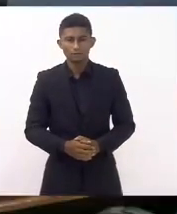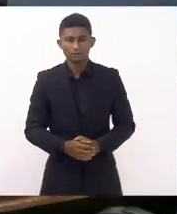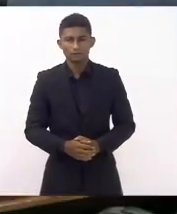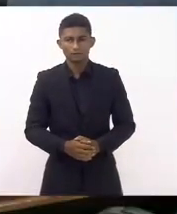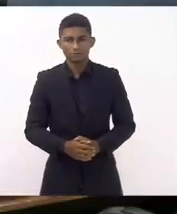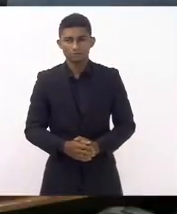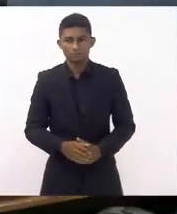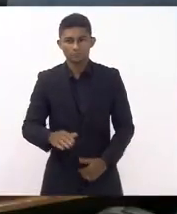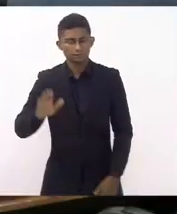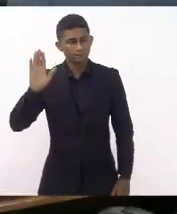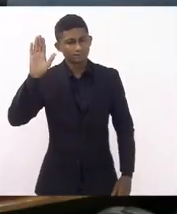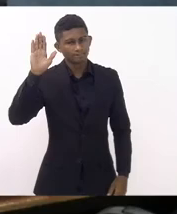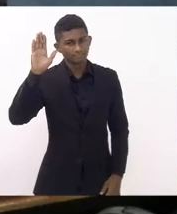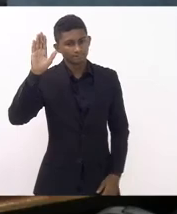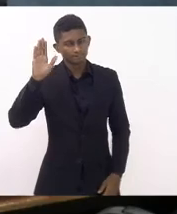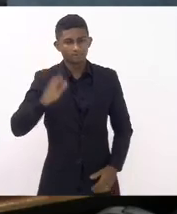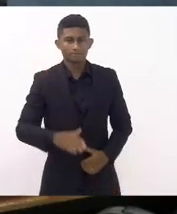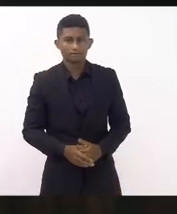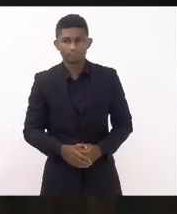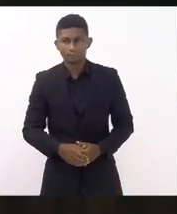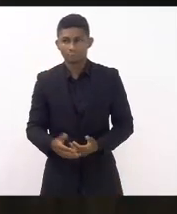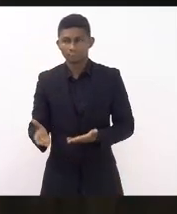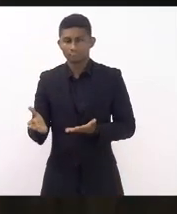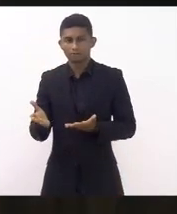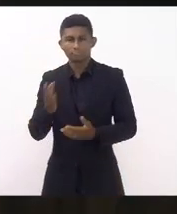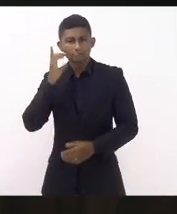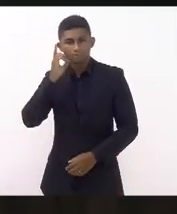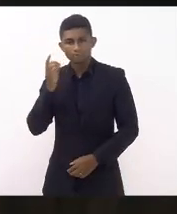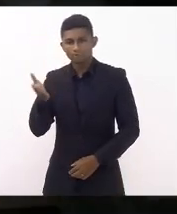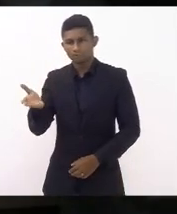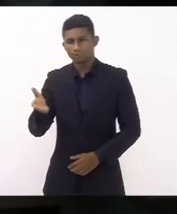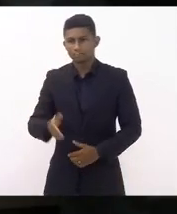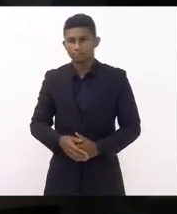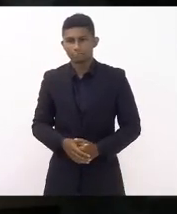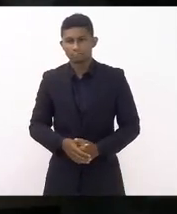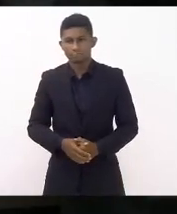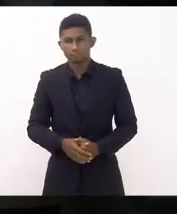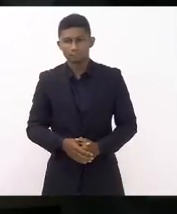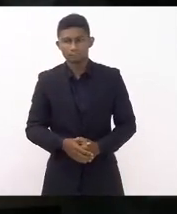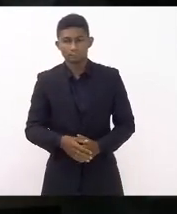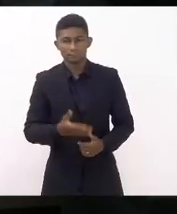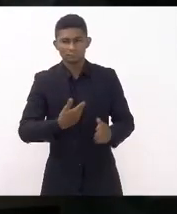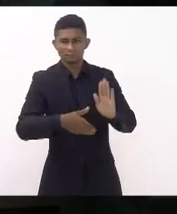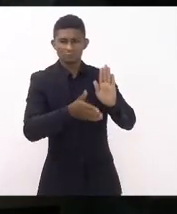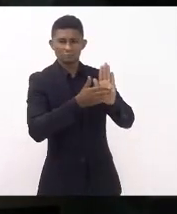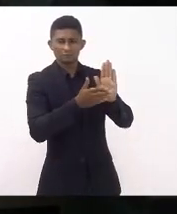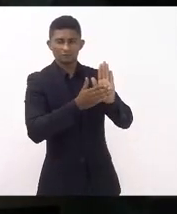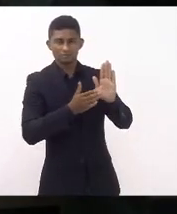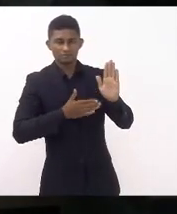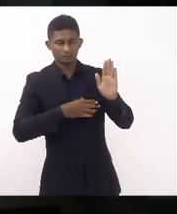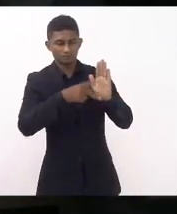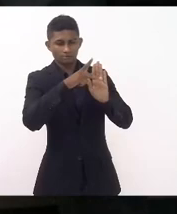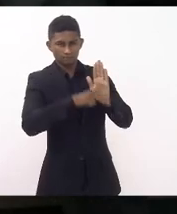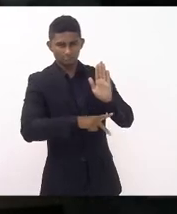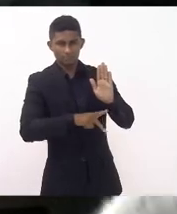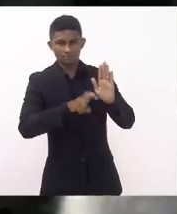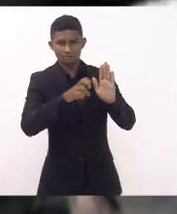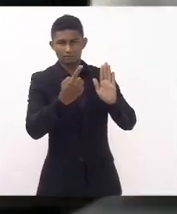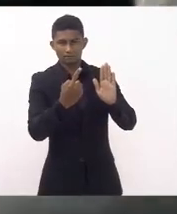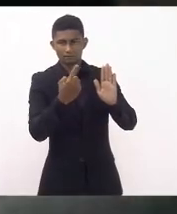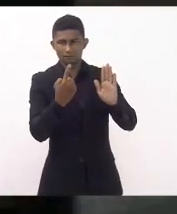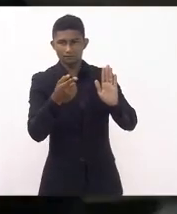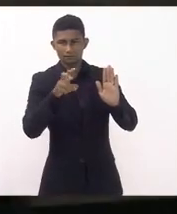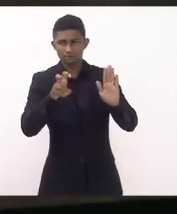Questão de ordem, presidenta. Pois não, deputado. Eu gostaria de retirar de pauta o meu projeto 5115 de